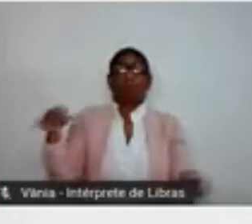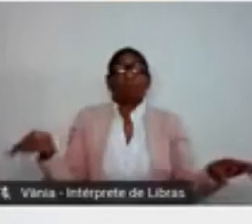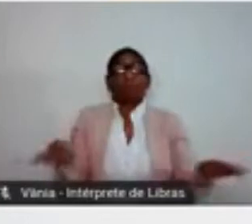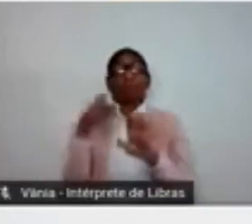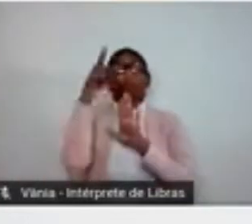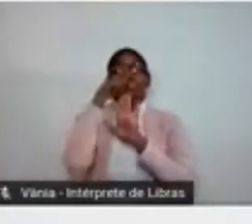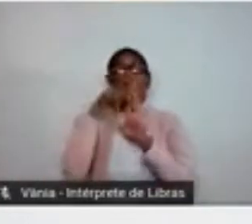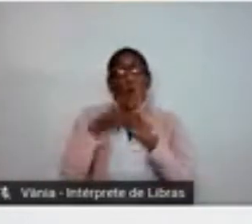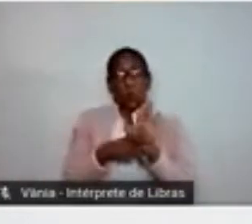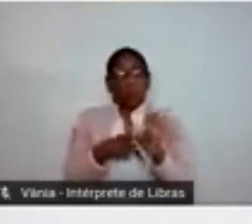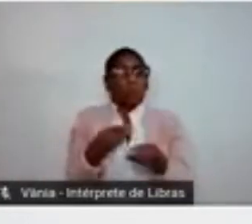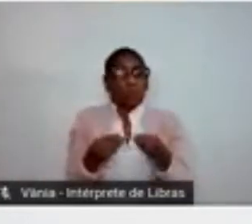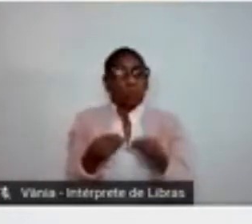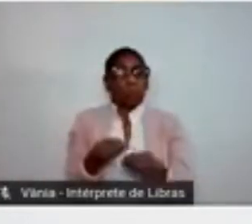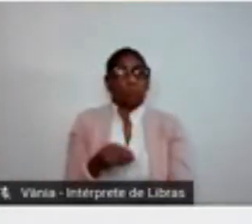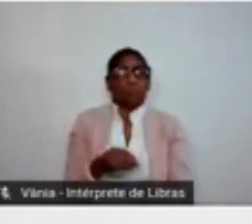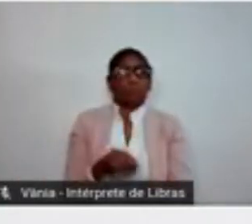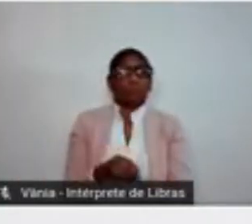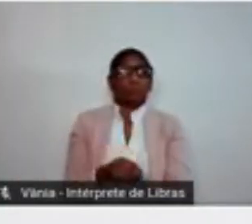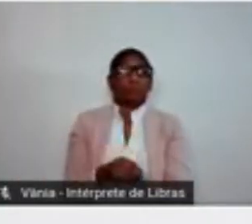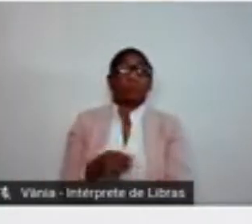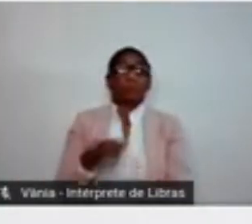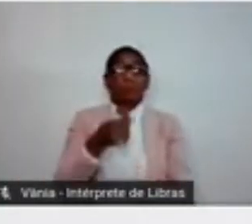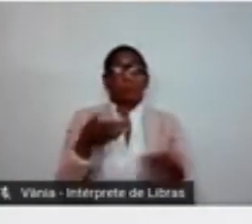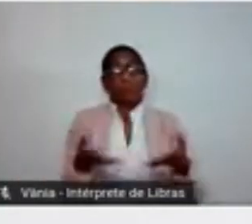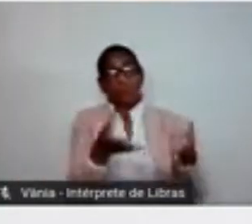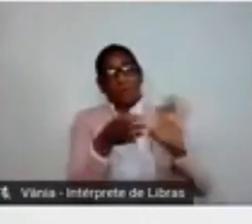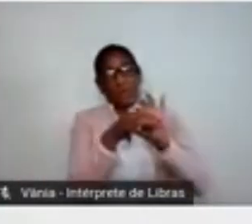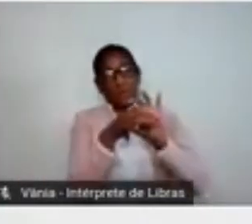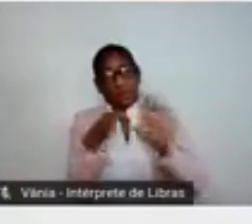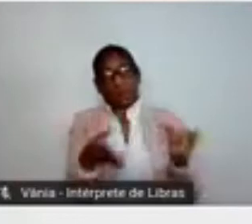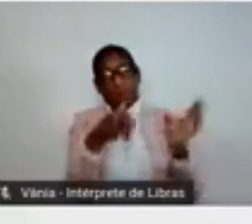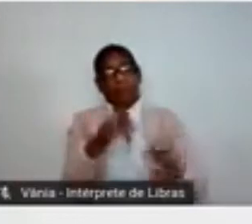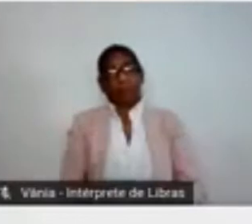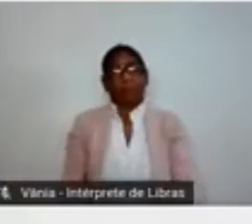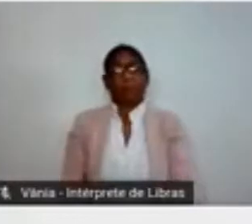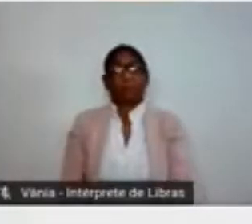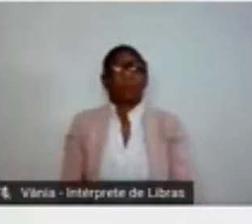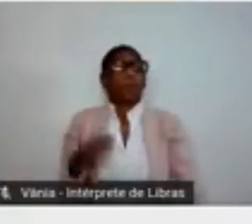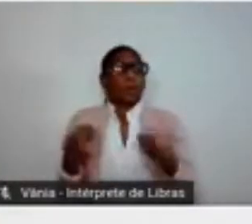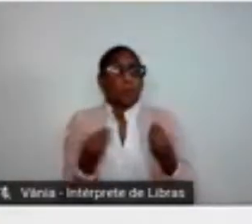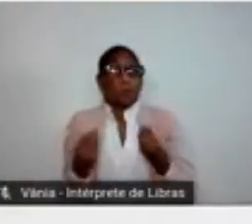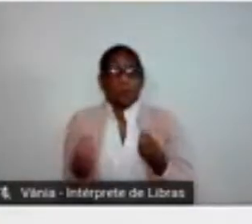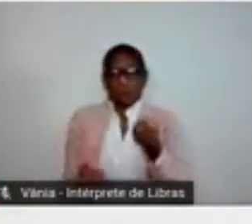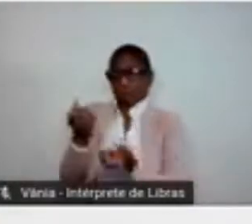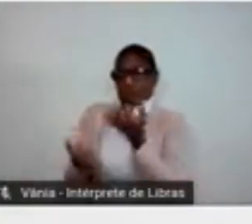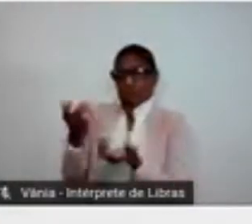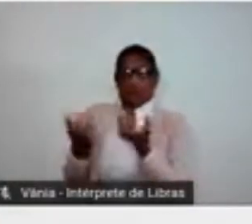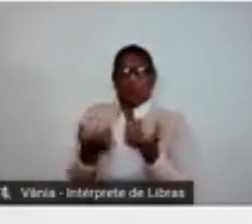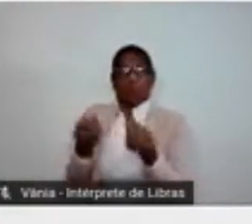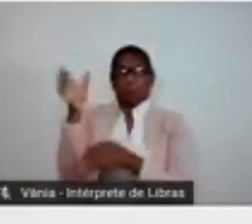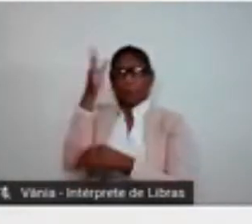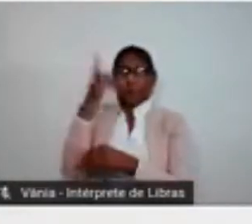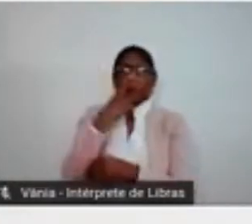protocolos. Leani, se quiser explicar melhor aqui, indústria, derivados do petróleo, químicos, borracha e plástico, tinham pedido uma ampliação de teto na bandeira preta,